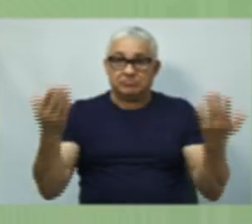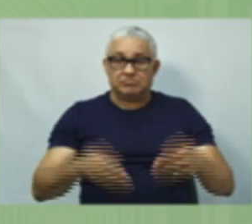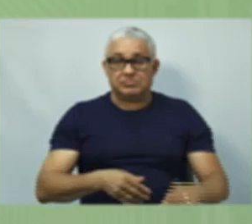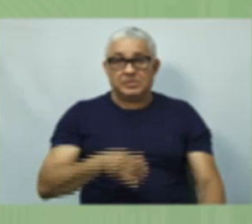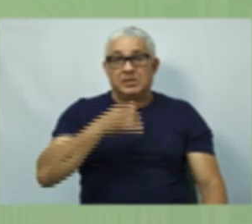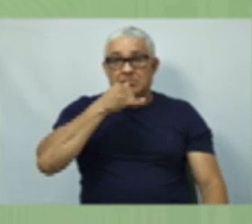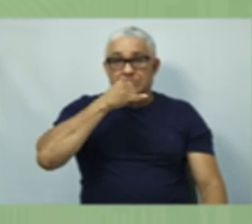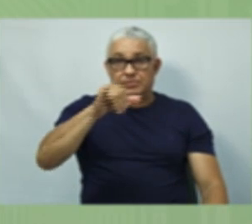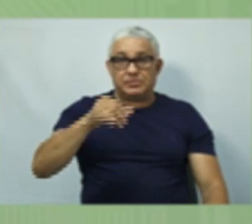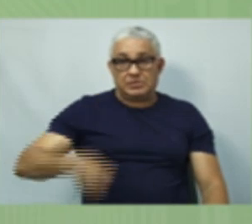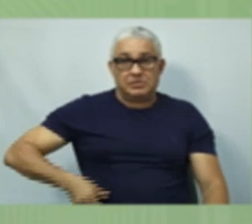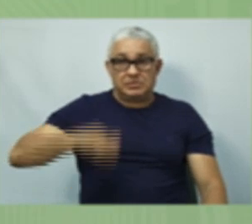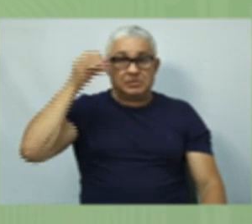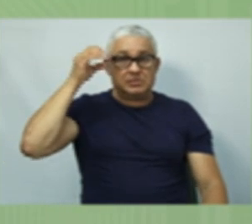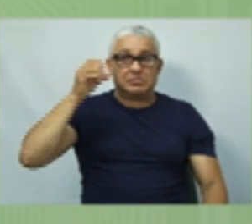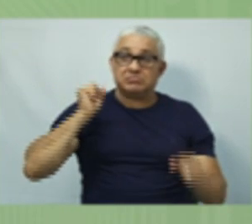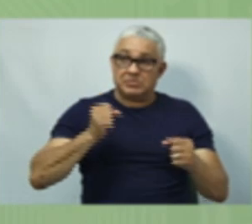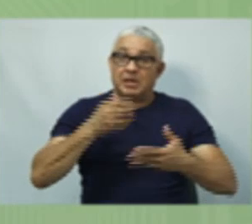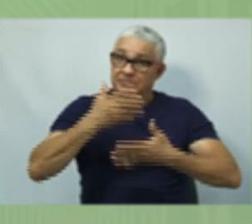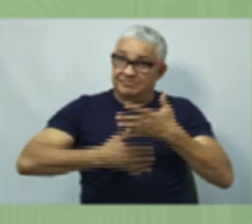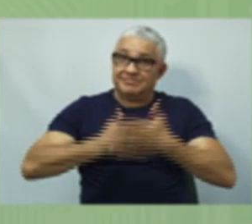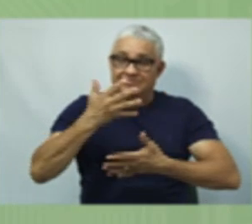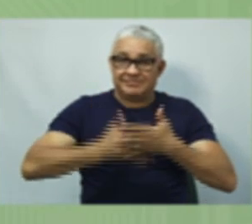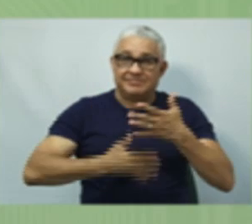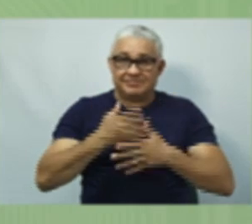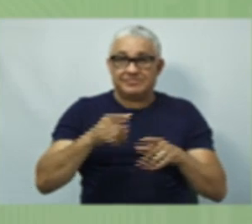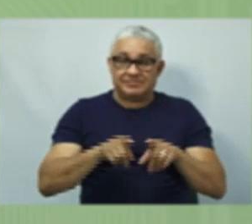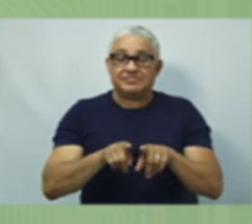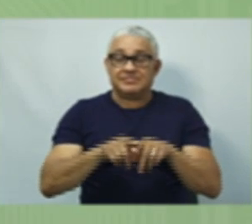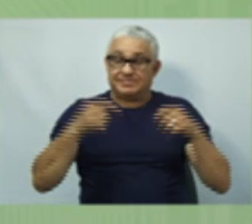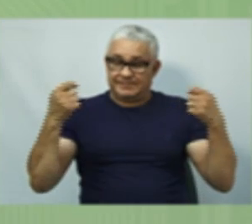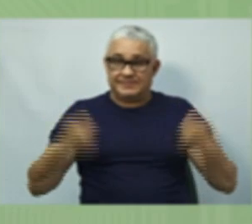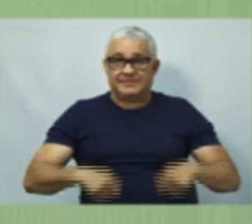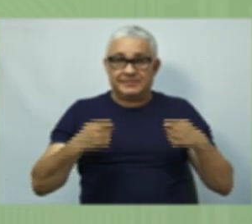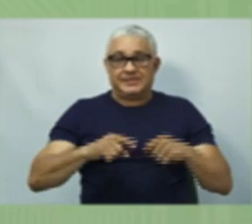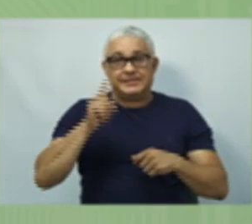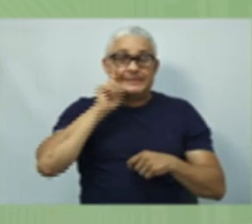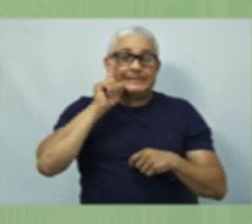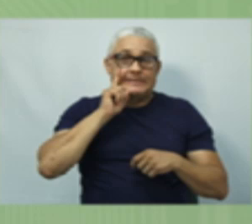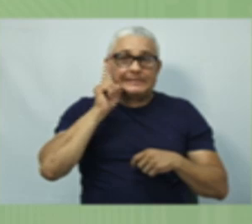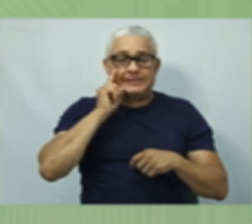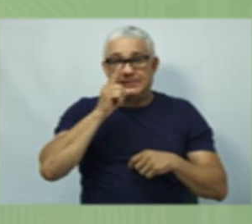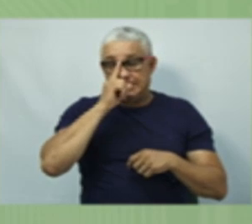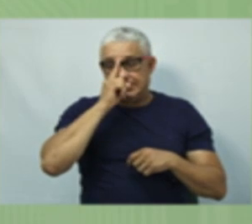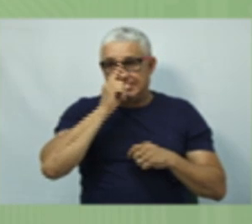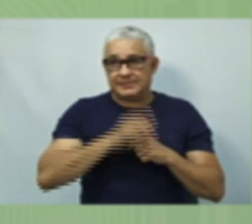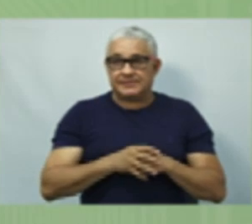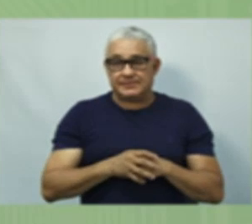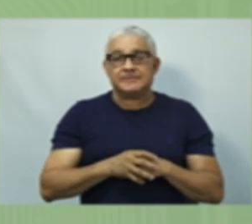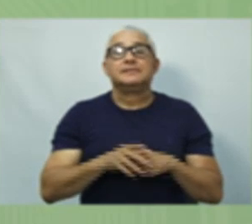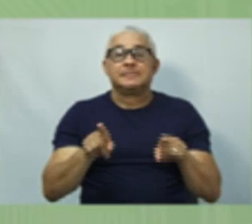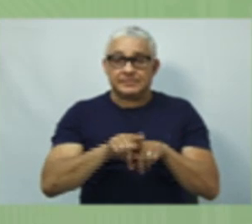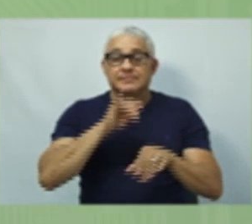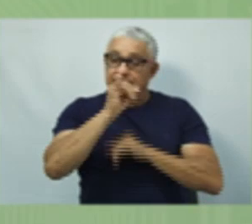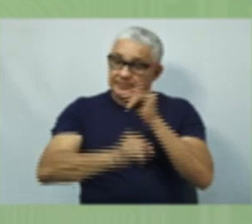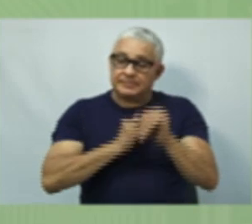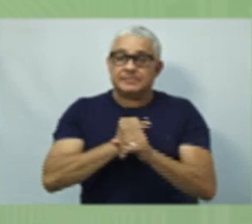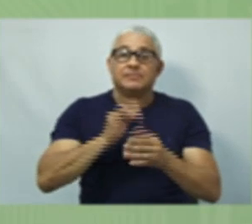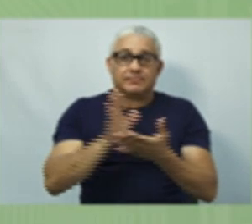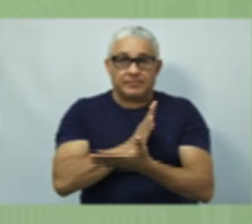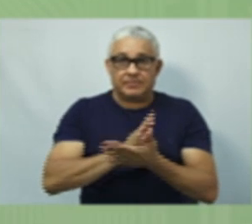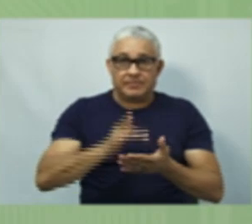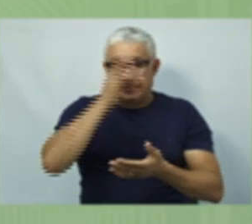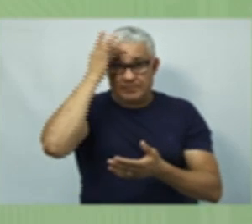seu celular talvez está atrapalhando aí, é uma necessidade no dia a dia. E talvez a internet. Tem gente que às vezes